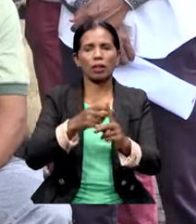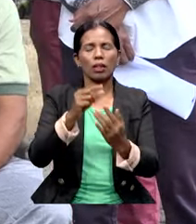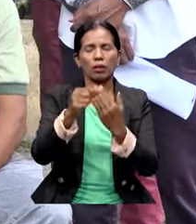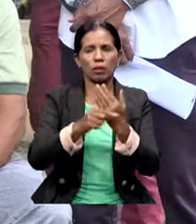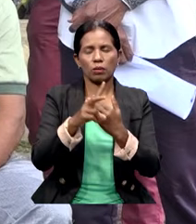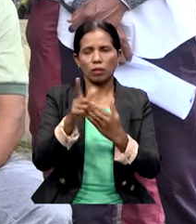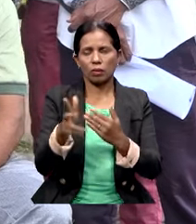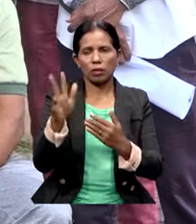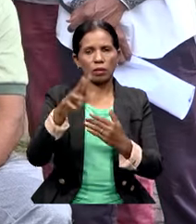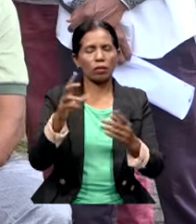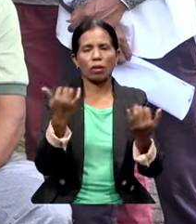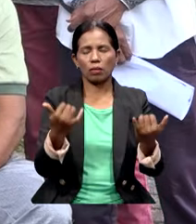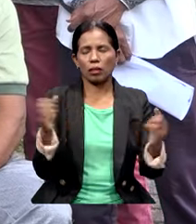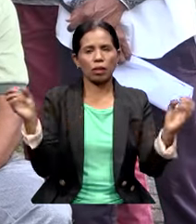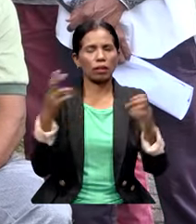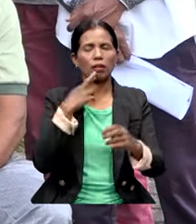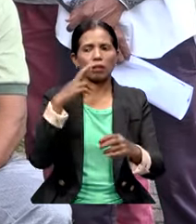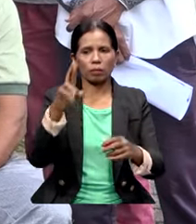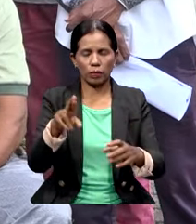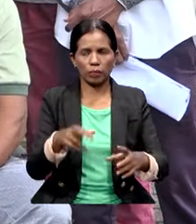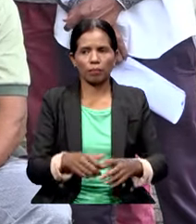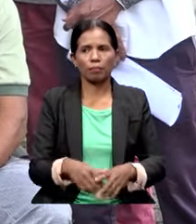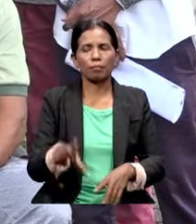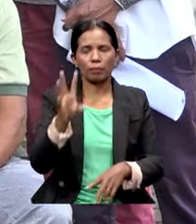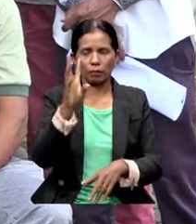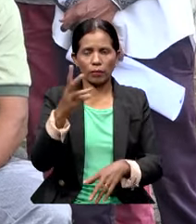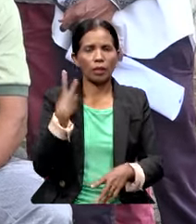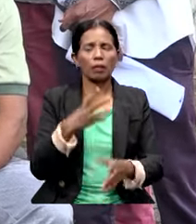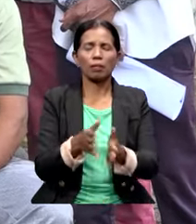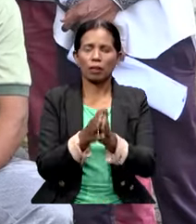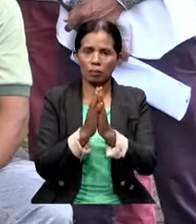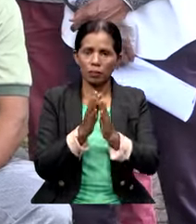To inloron la ia resposta. Nen, ami husba